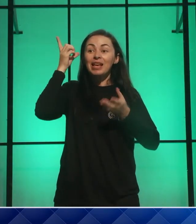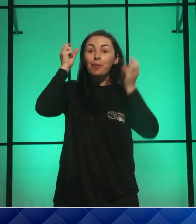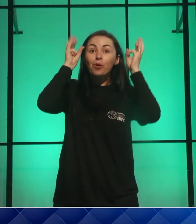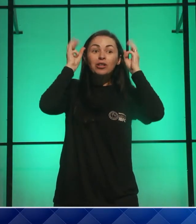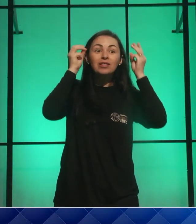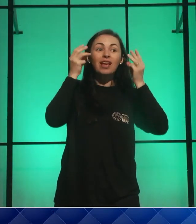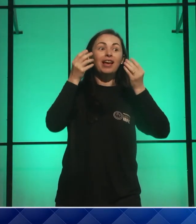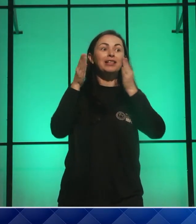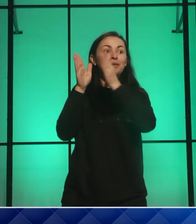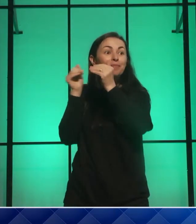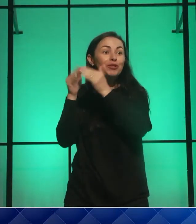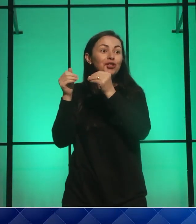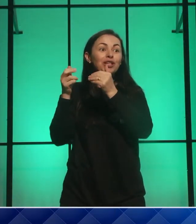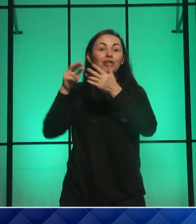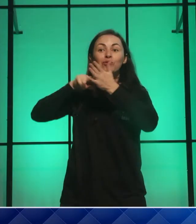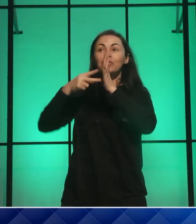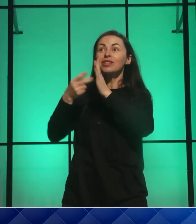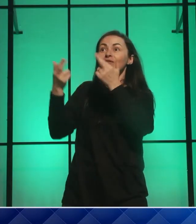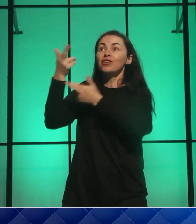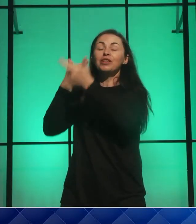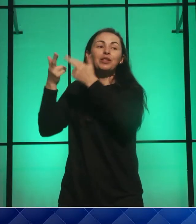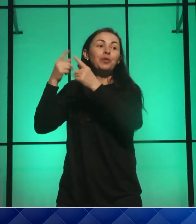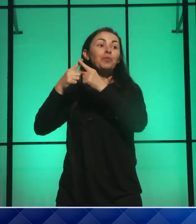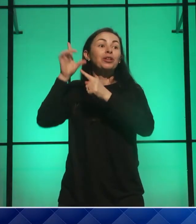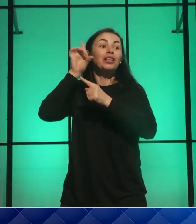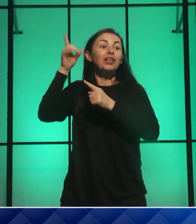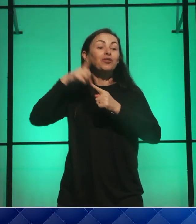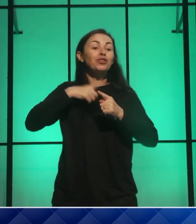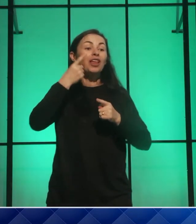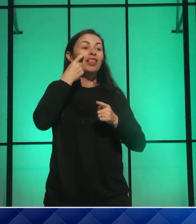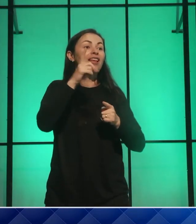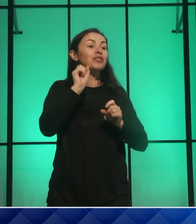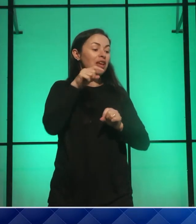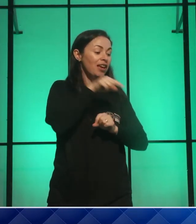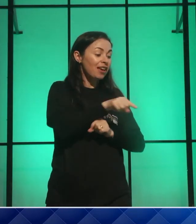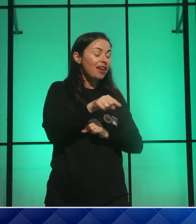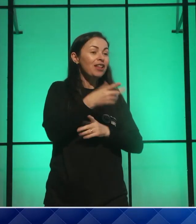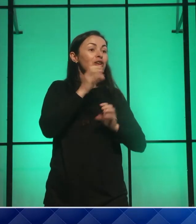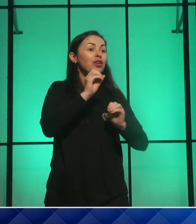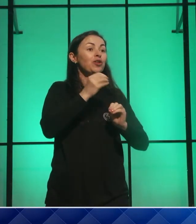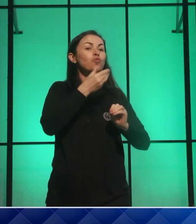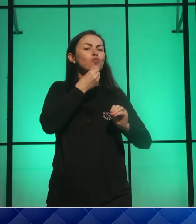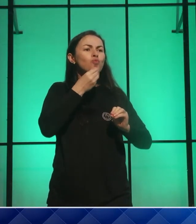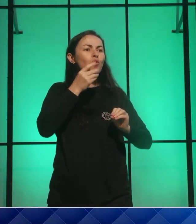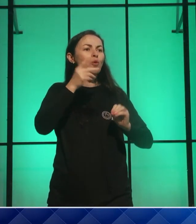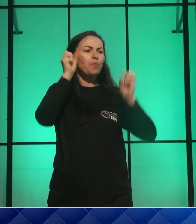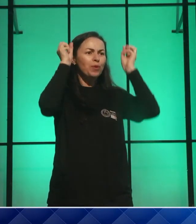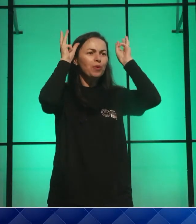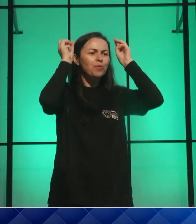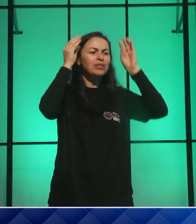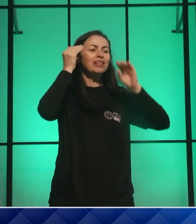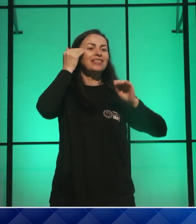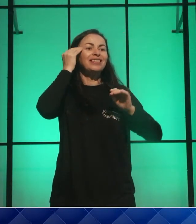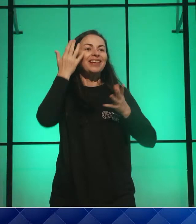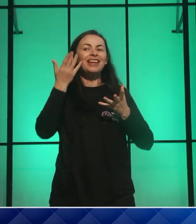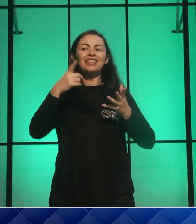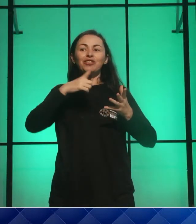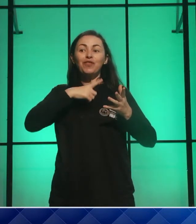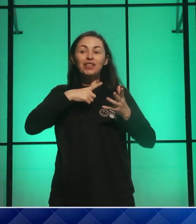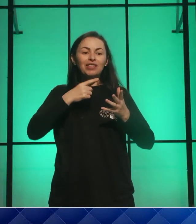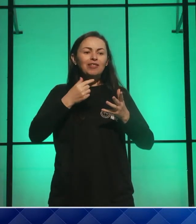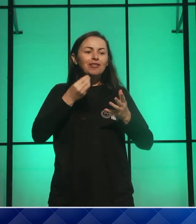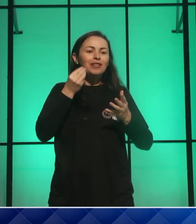Deus queria que Moisés conhecesse a Deus, que experimentasse um relacionamento com Deus. A mesma